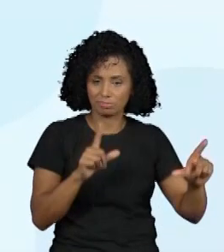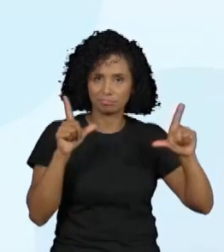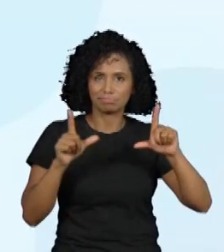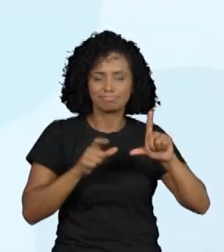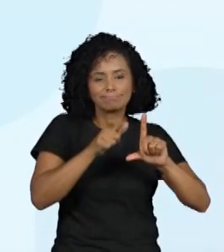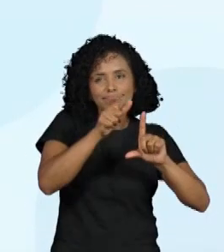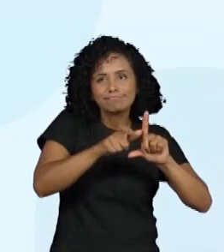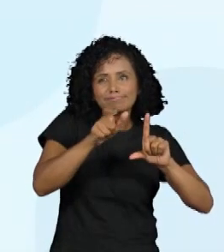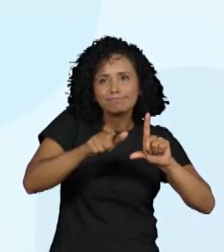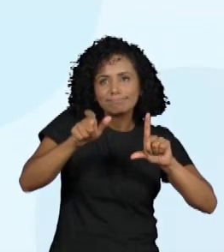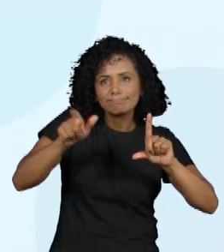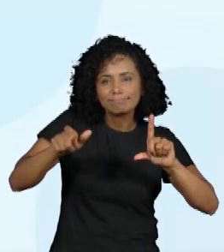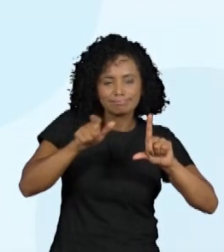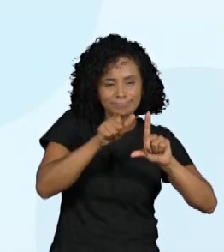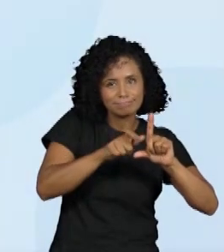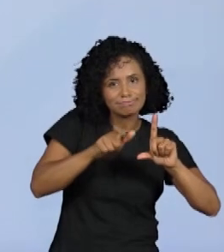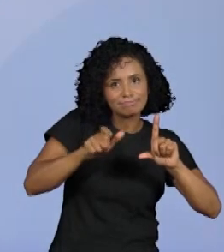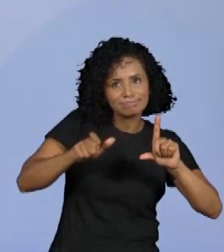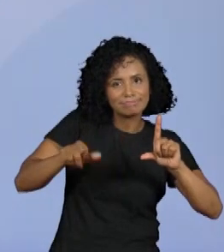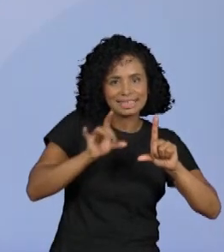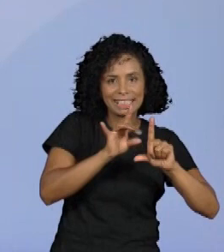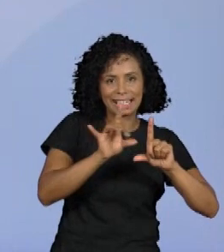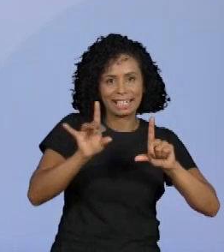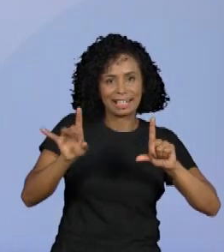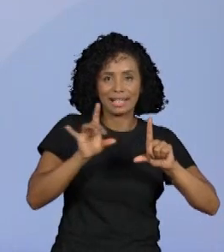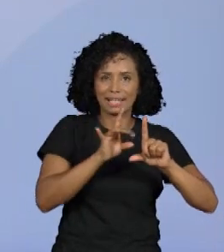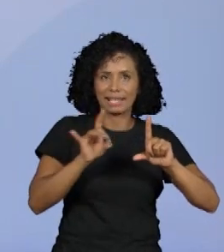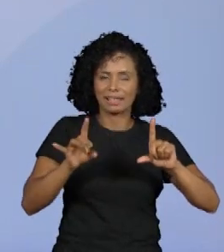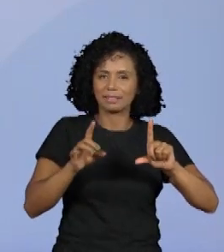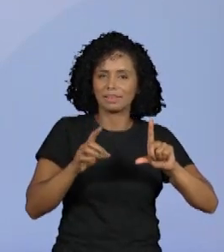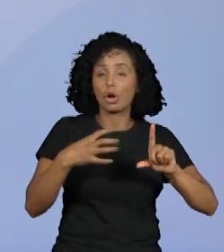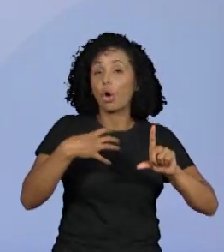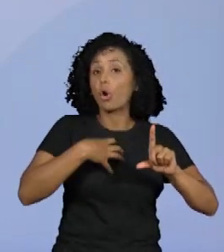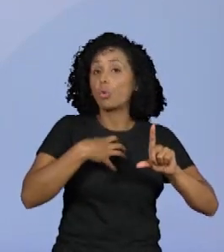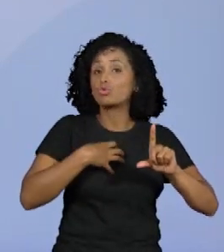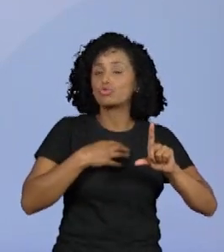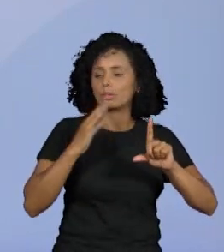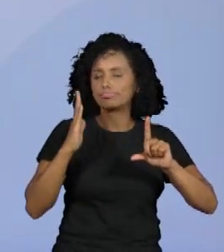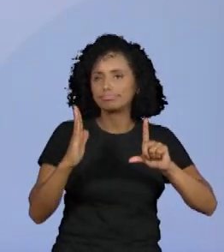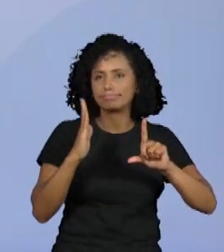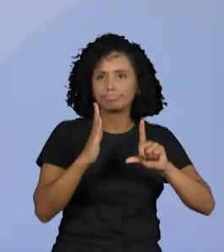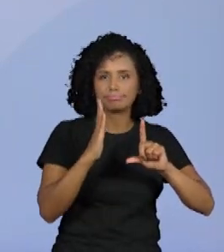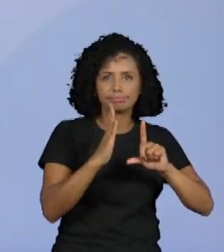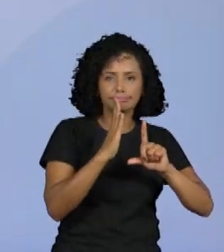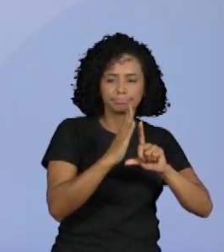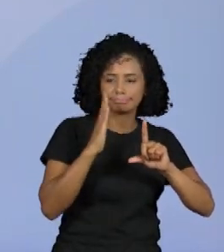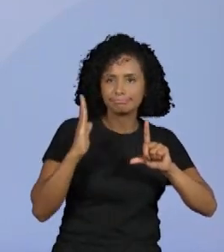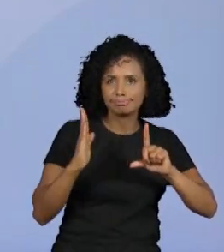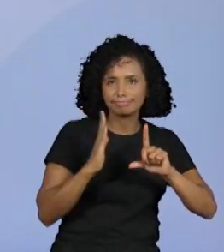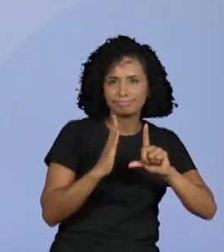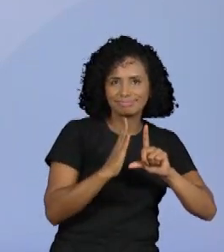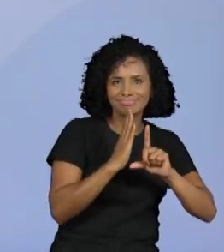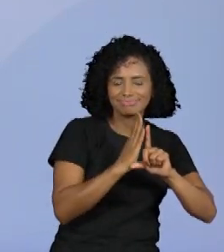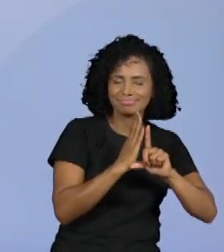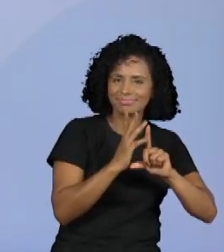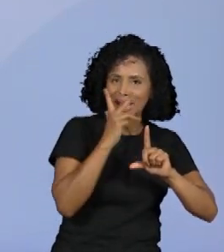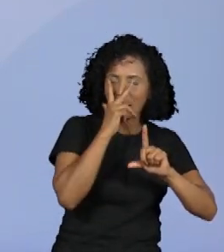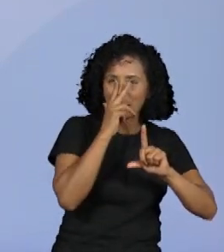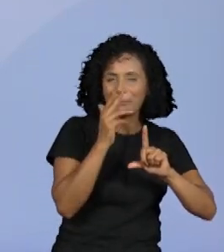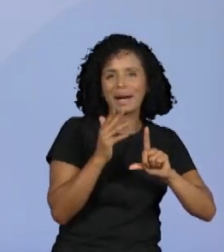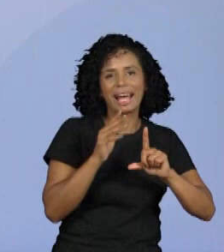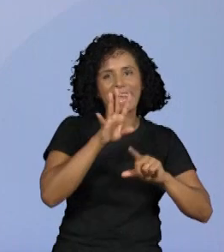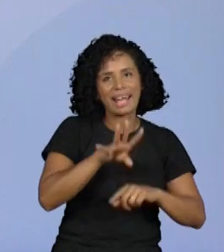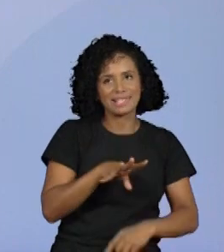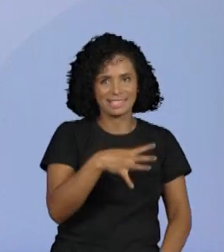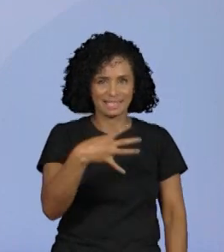Veja só a disposição dessas crianças, a forma como elas estão dispostas aí, como que uma tabela mesmo, em